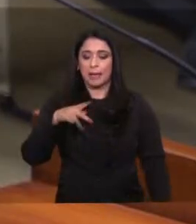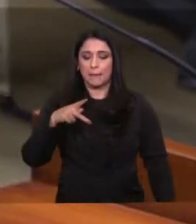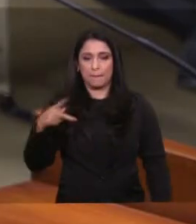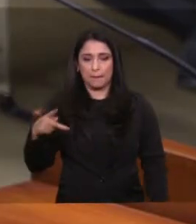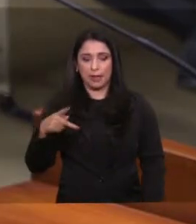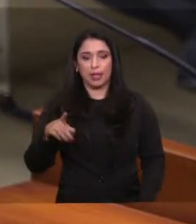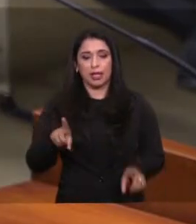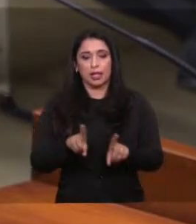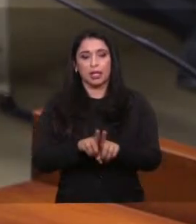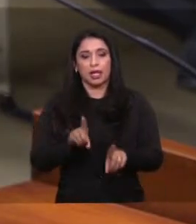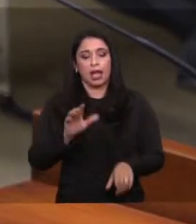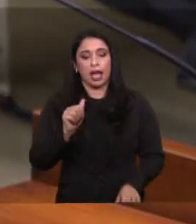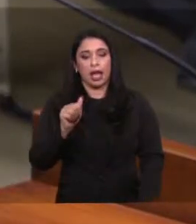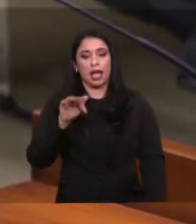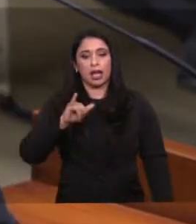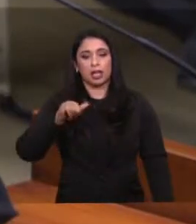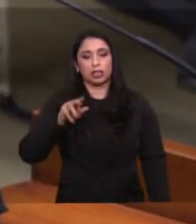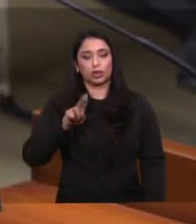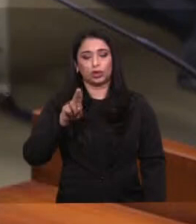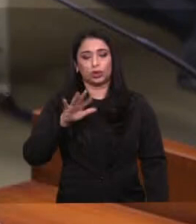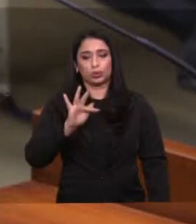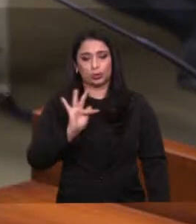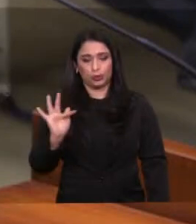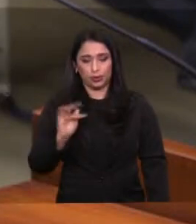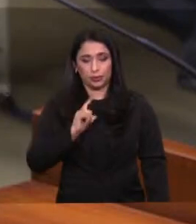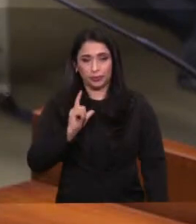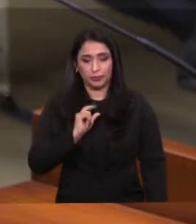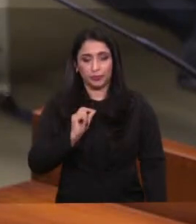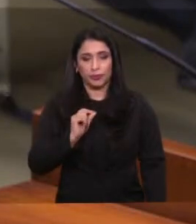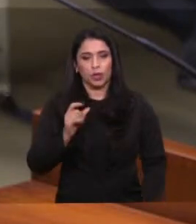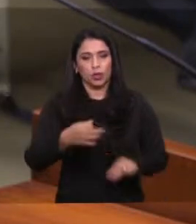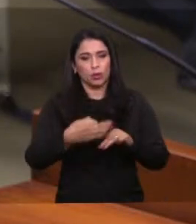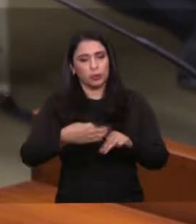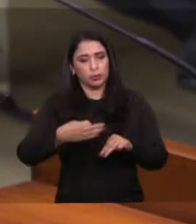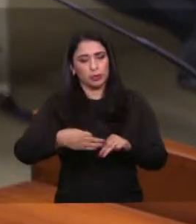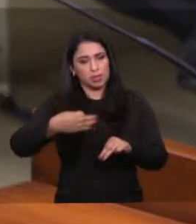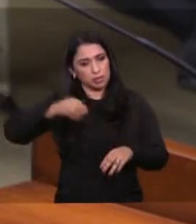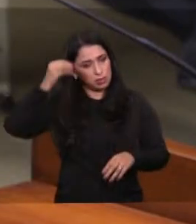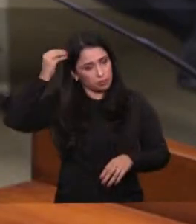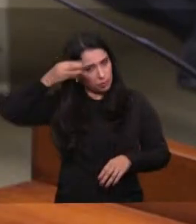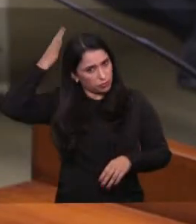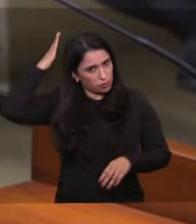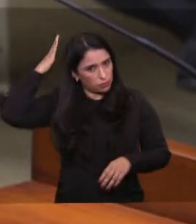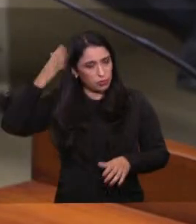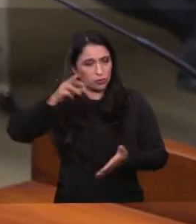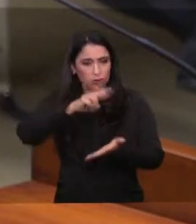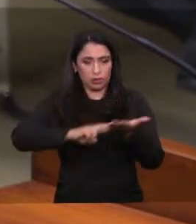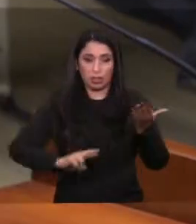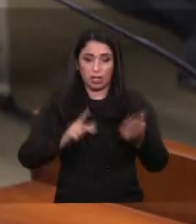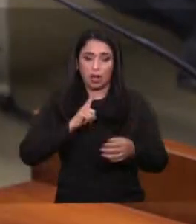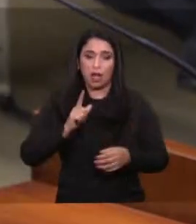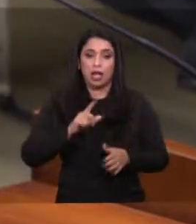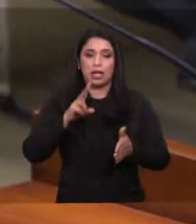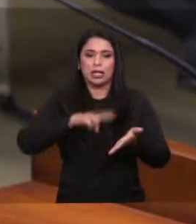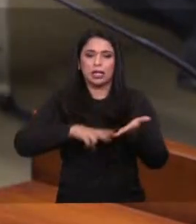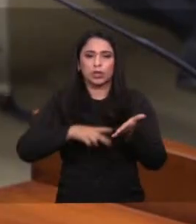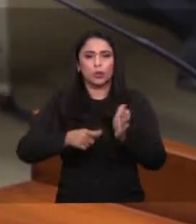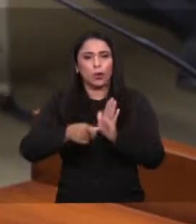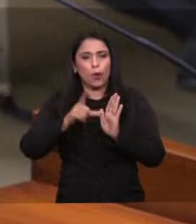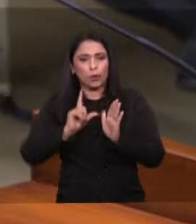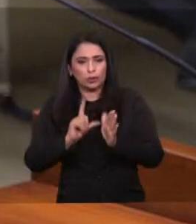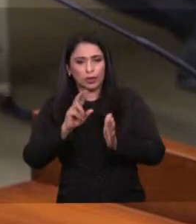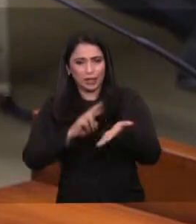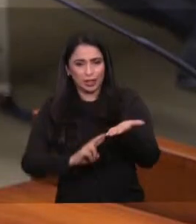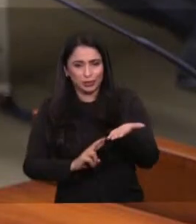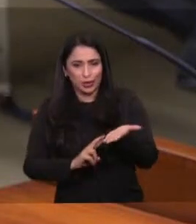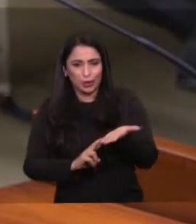plateia. O relatório de Vossa Excelência, eminente ministro Luiz Fux, distribuído aos membros da Corte e lido na sessão de ontem, facilita a